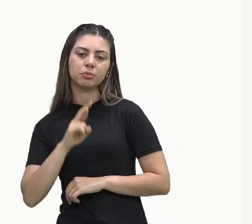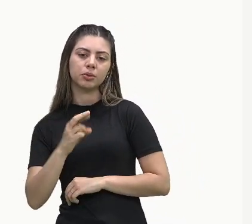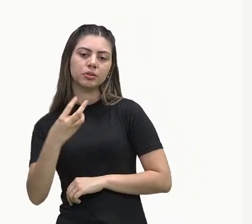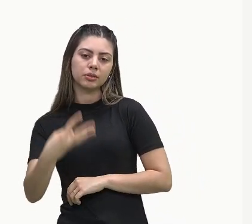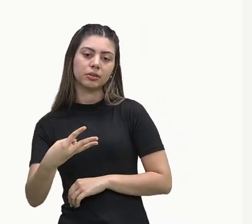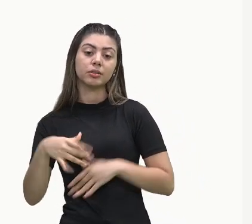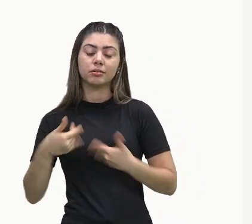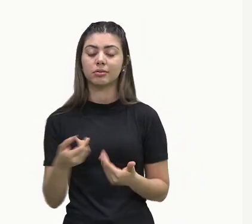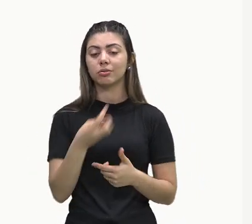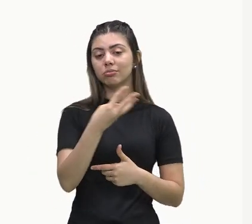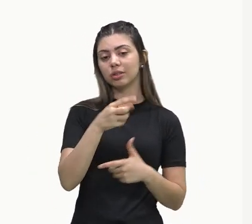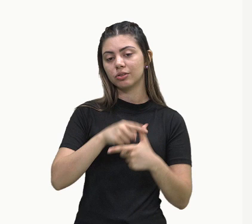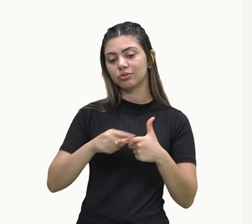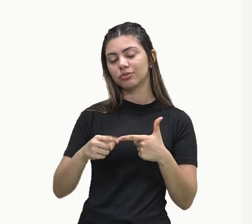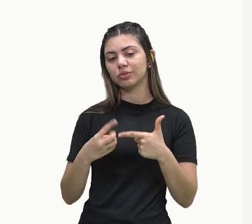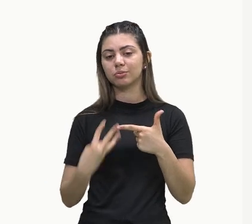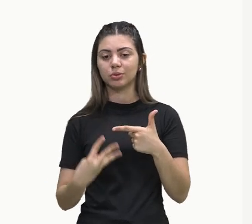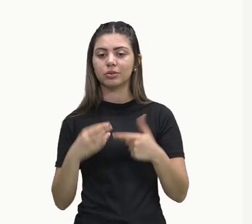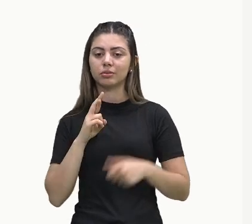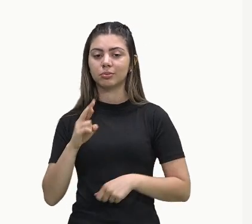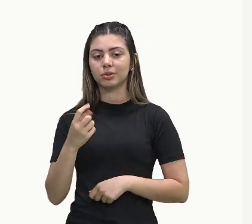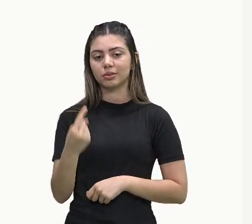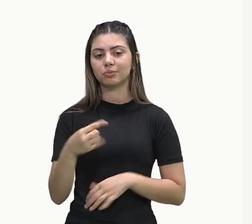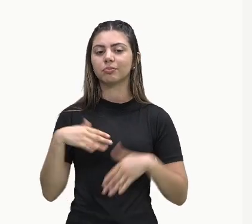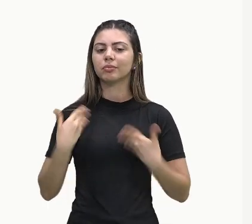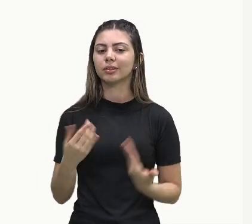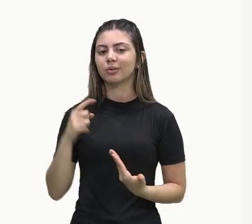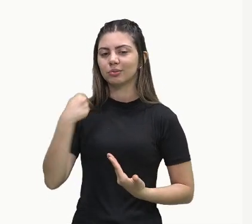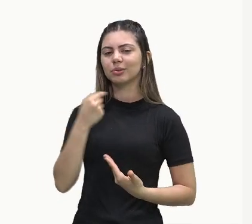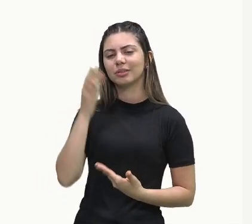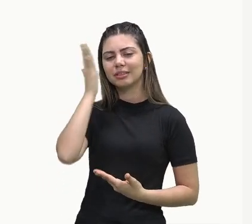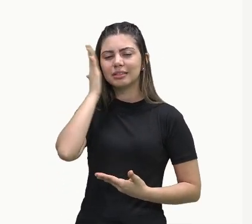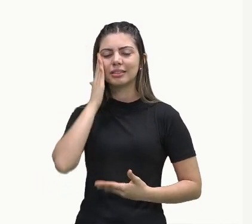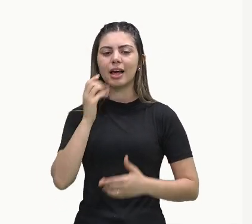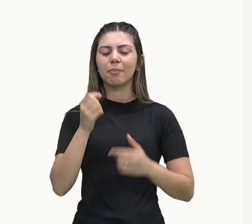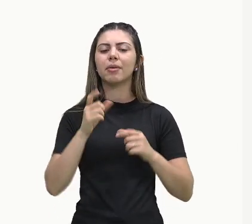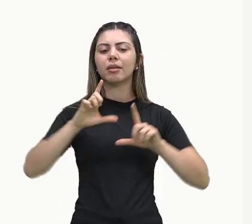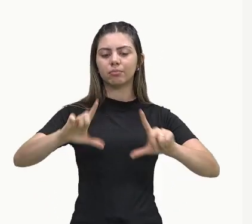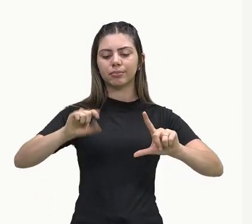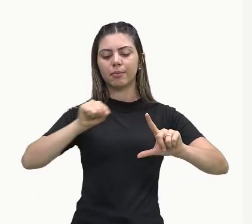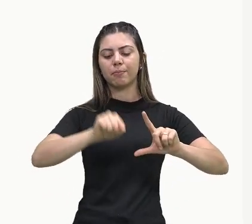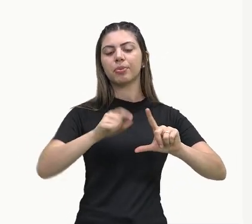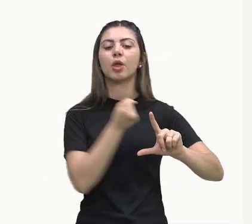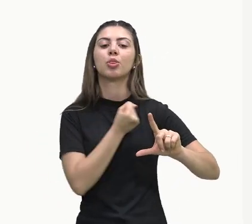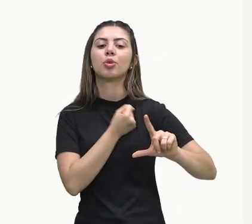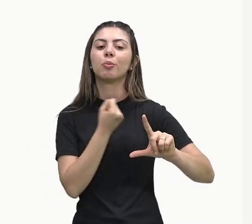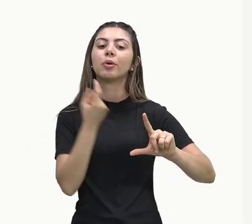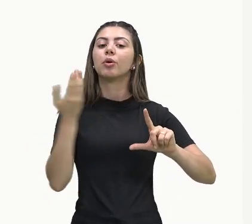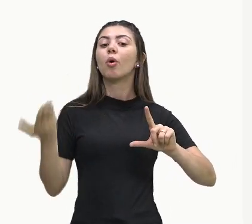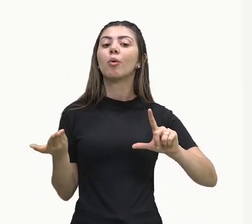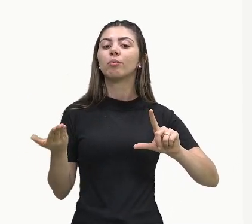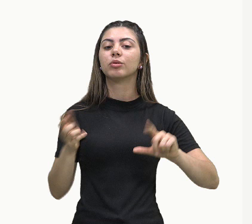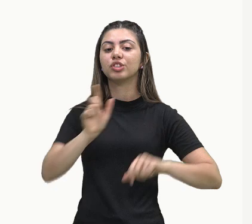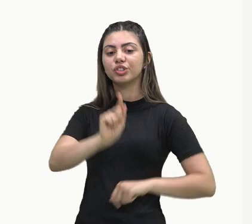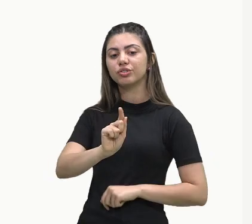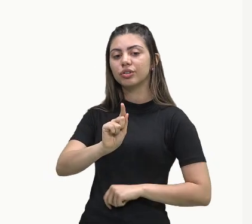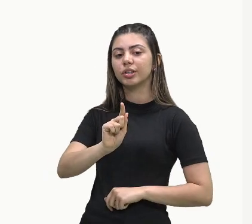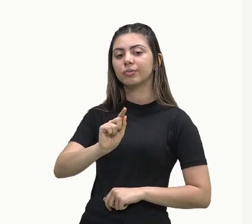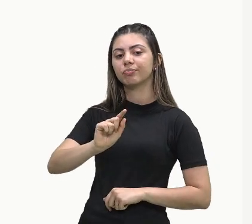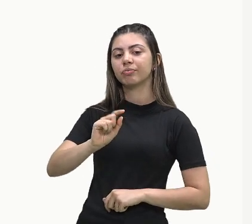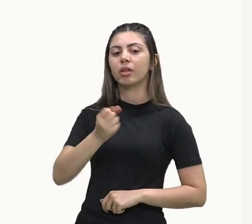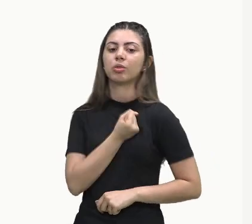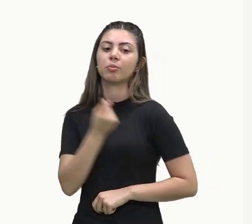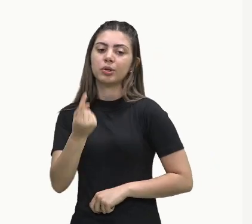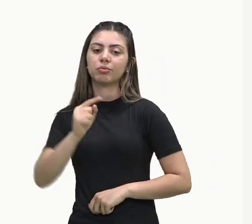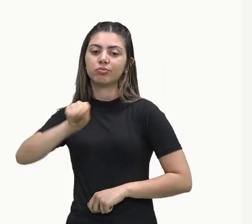3 div por 3 1 ou seja as coordenadas aqui do nosso Baricentro né são dadas aí né